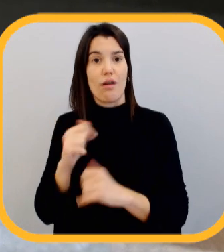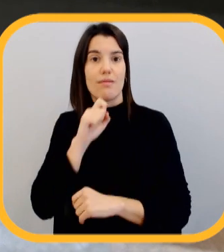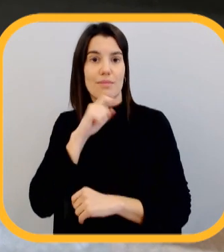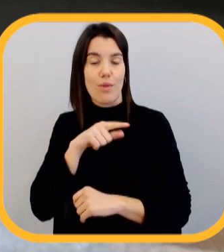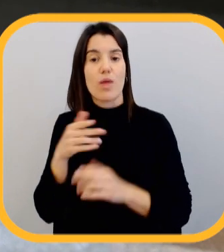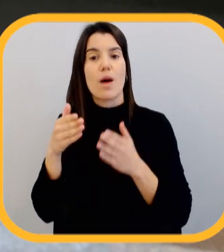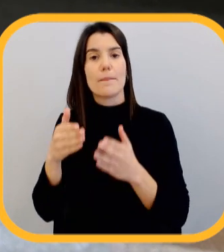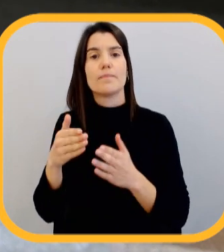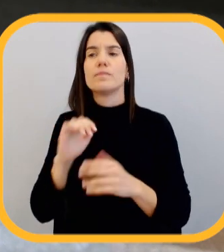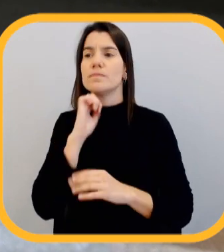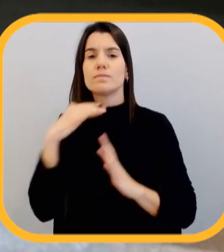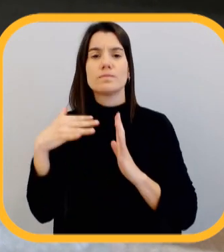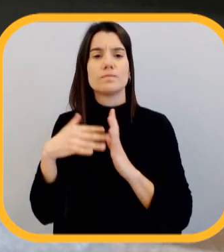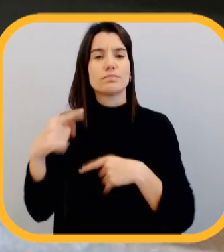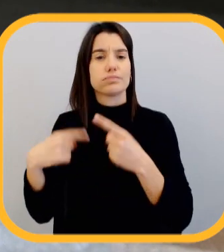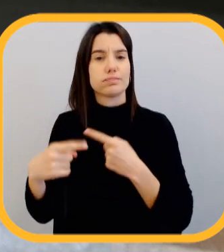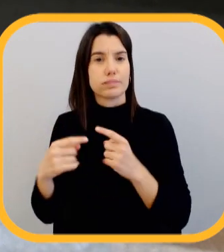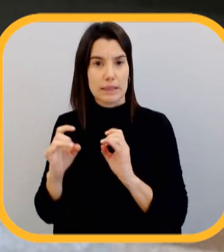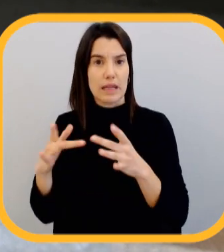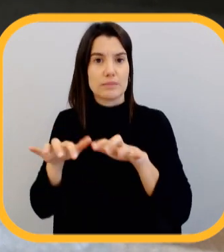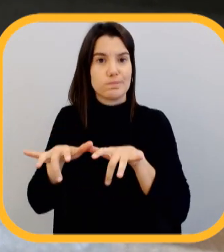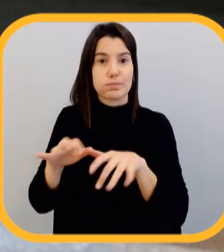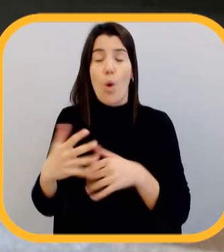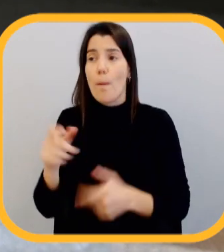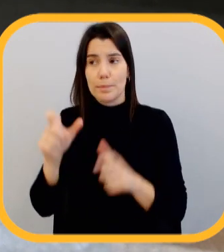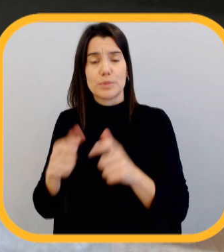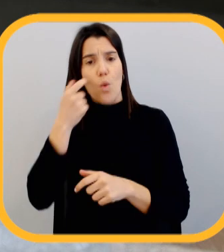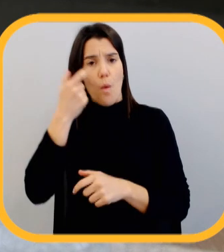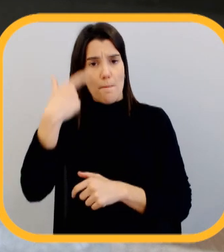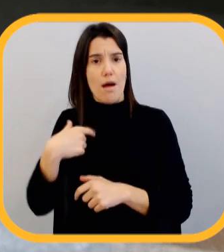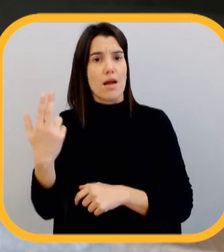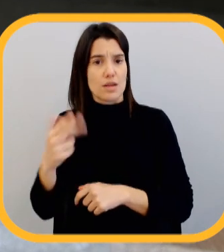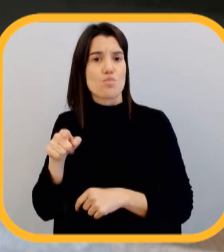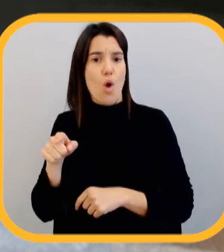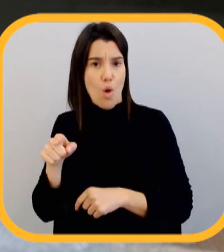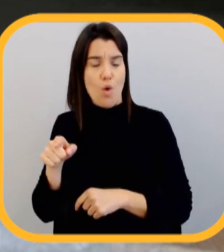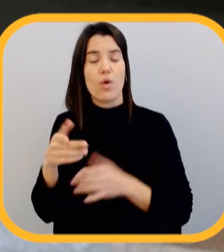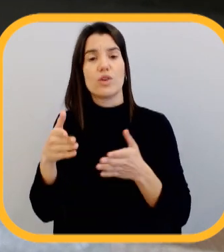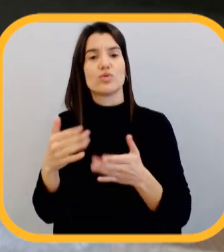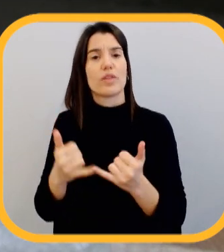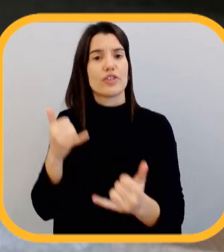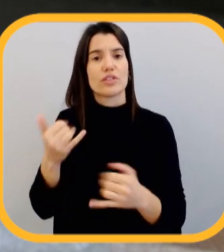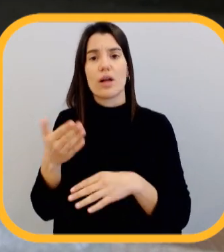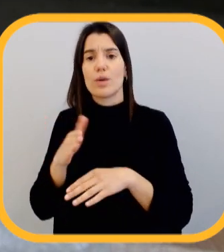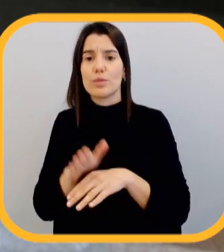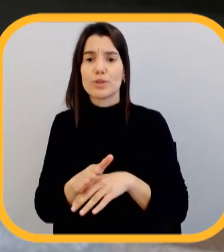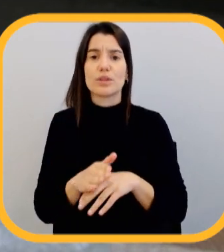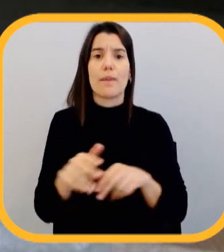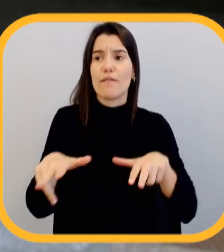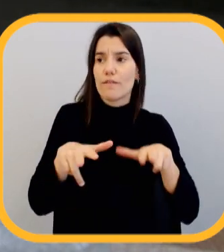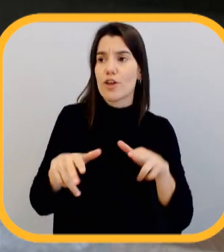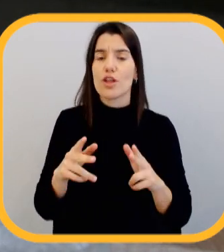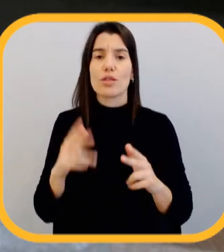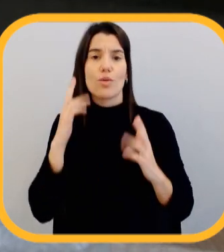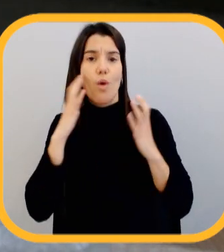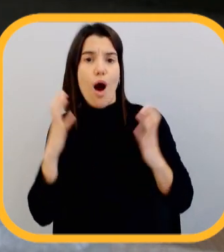pode ser feita com o auxílio de algoritmos e processos computacionais ou por artistas humanos, com a ajuda de meios digitais como a edição de